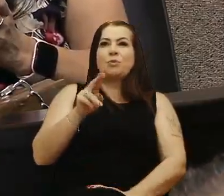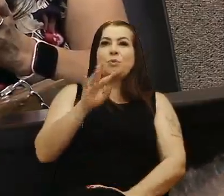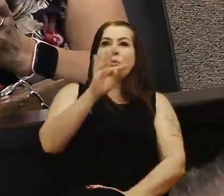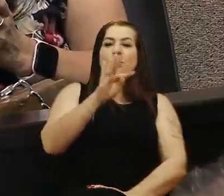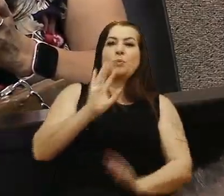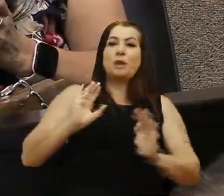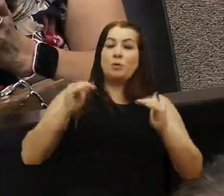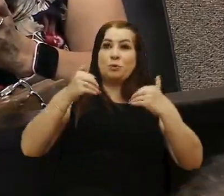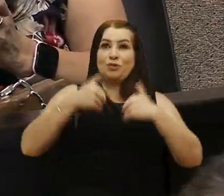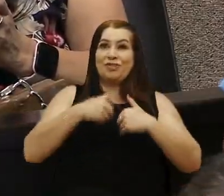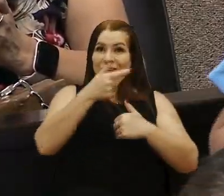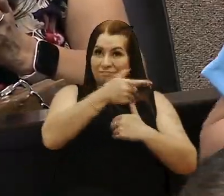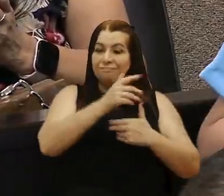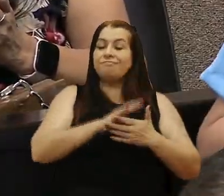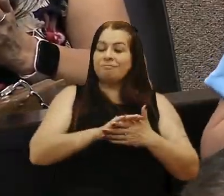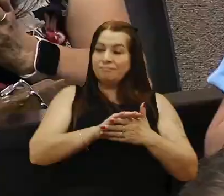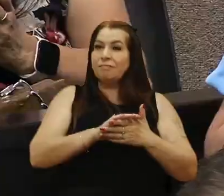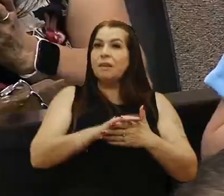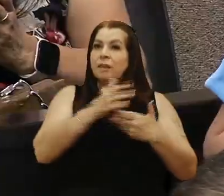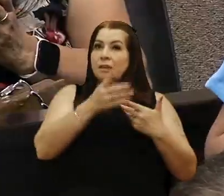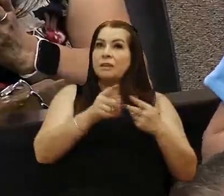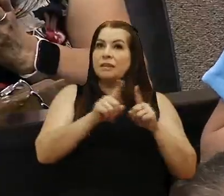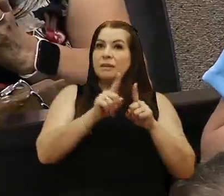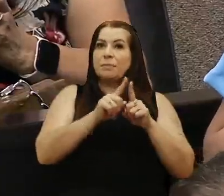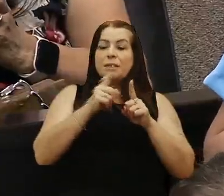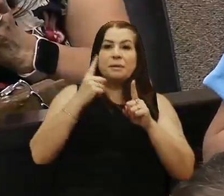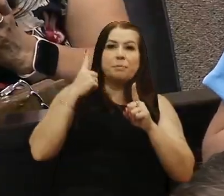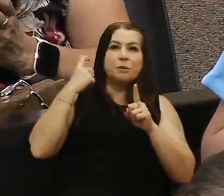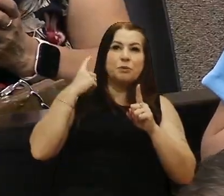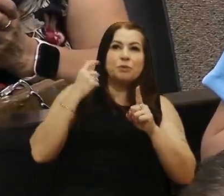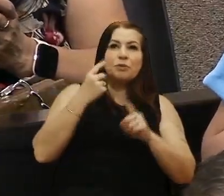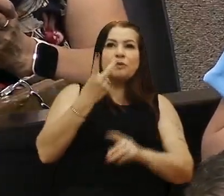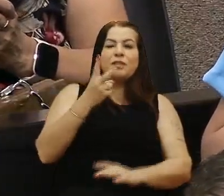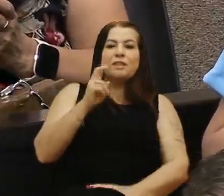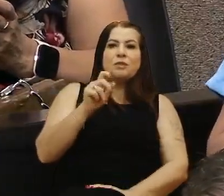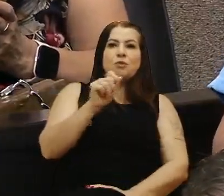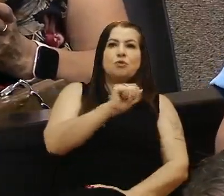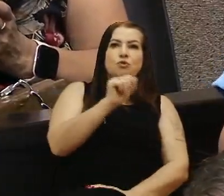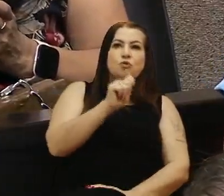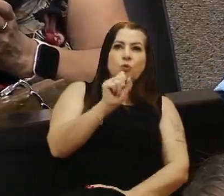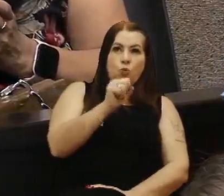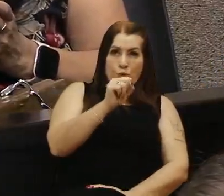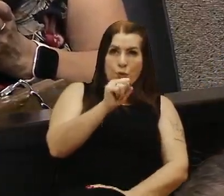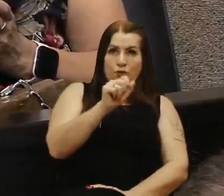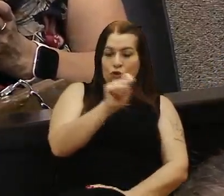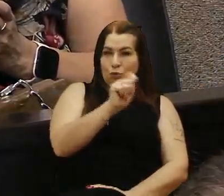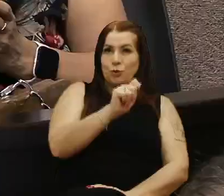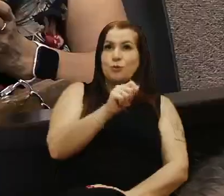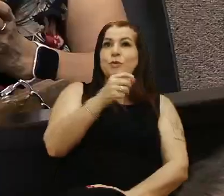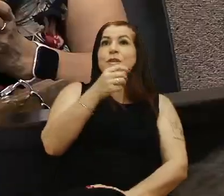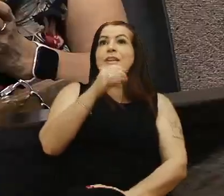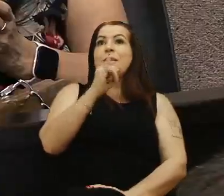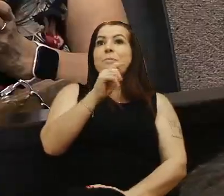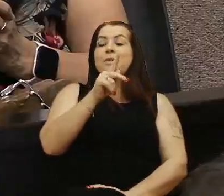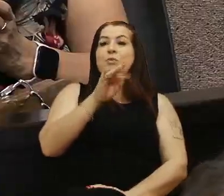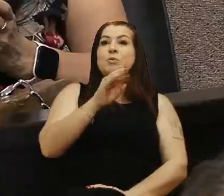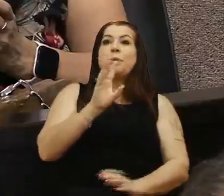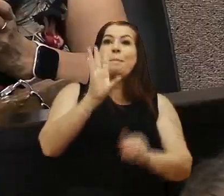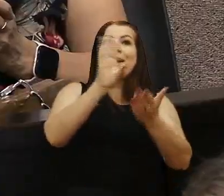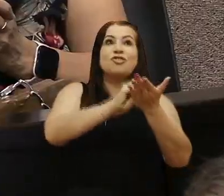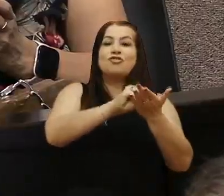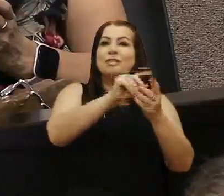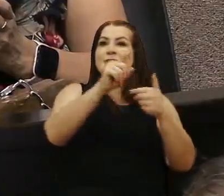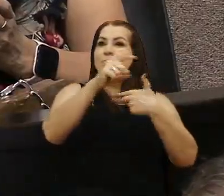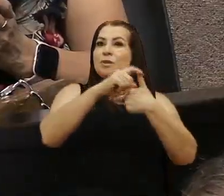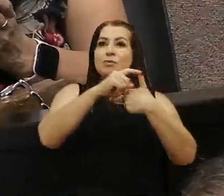com transtorno do espectro autista. Sinais sonoros, 25/8 e o IPTU 30 de junho. Baixado para o Executivo